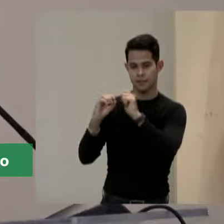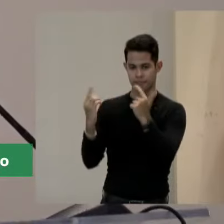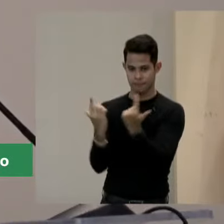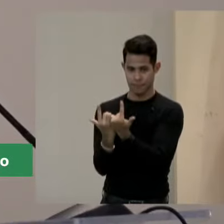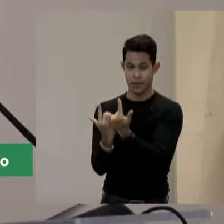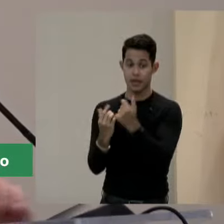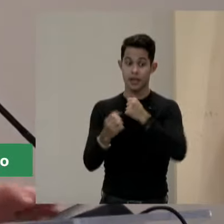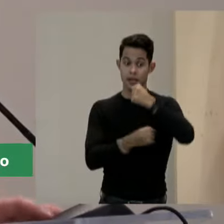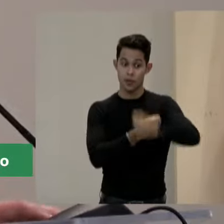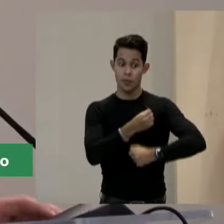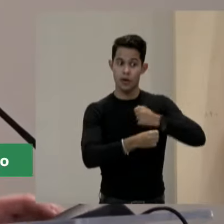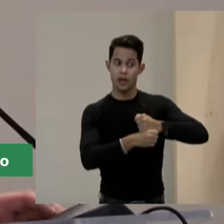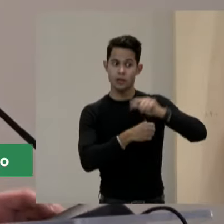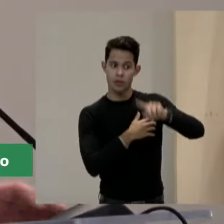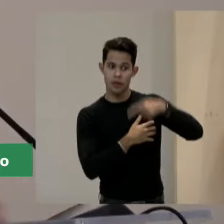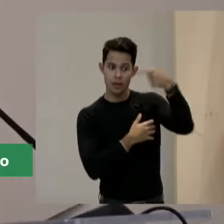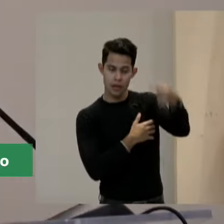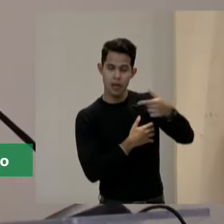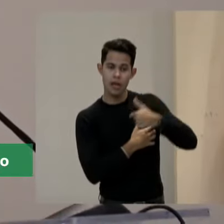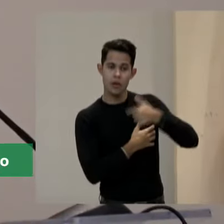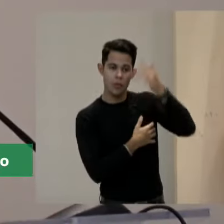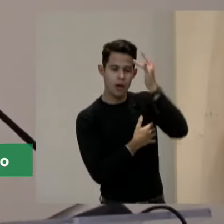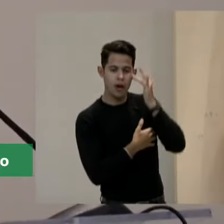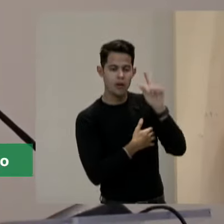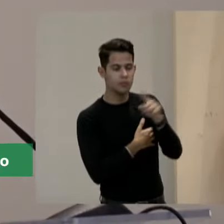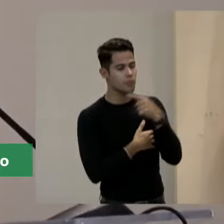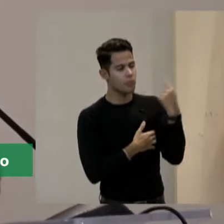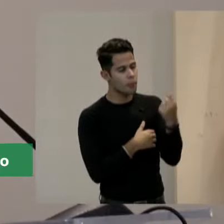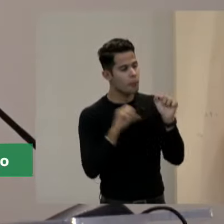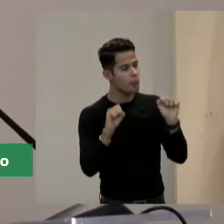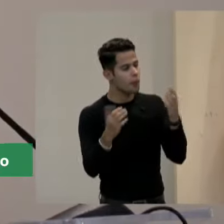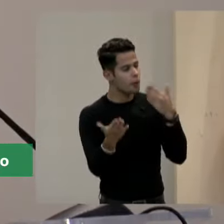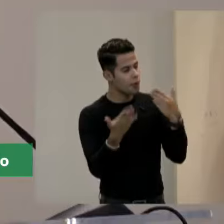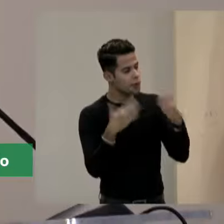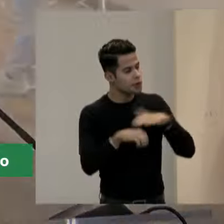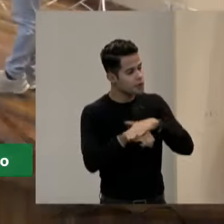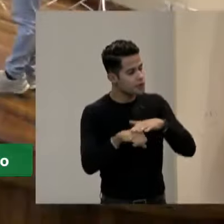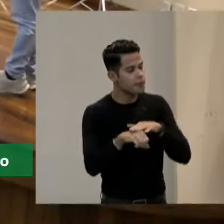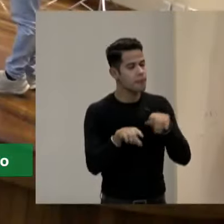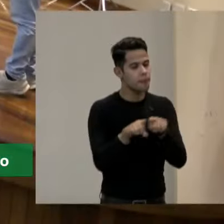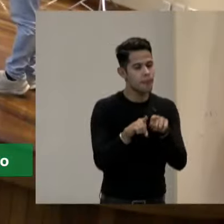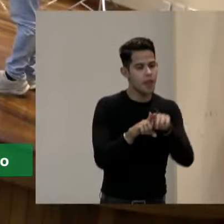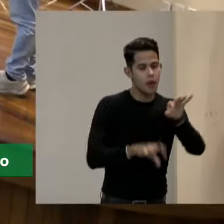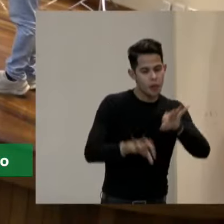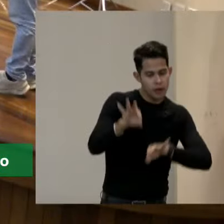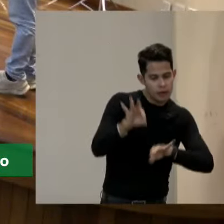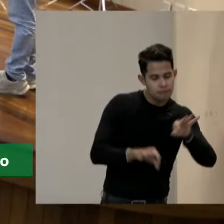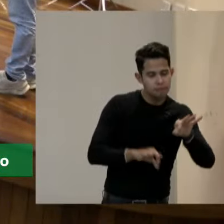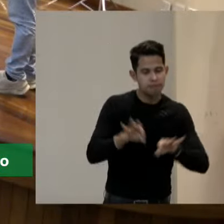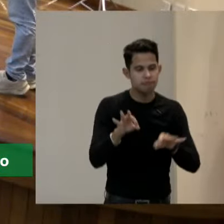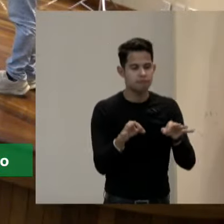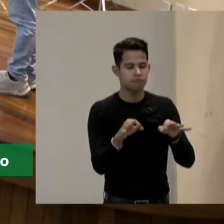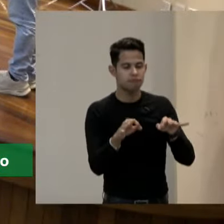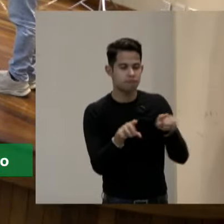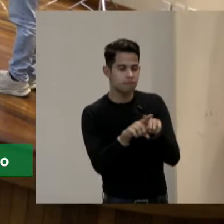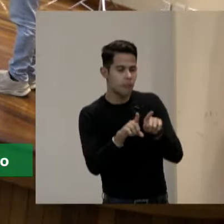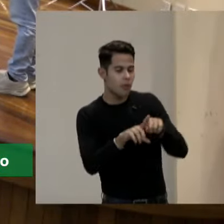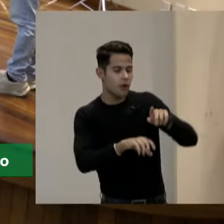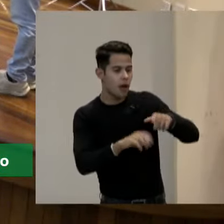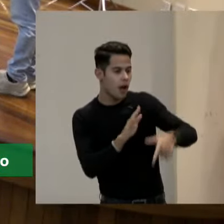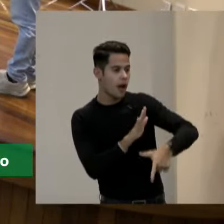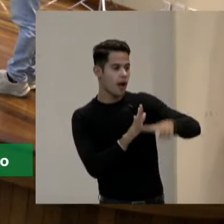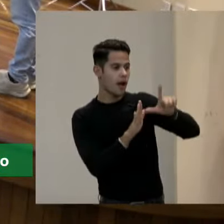vem, eu acho que a gente pode começar a conversar até para organizar já e preparar com mais antecedência